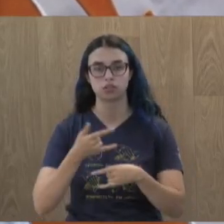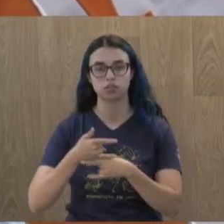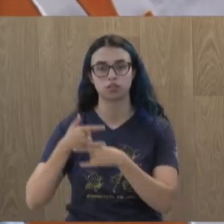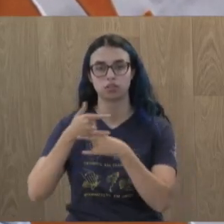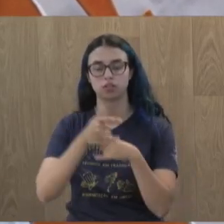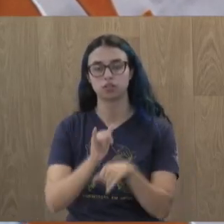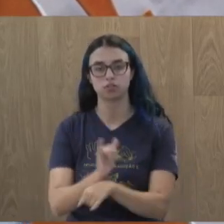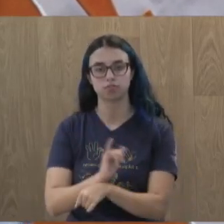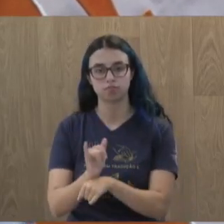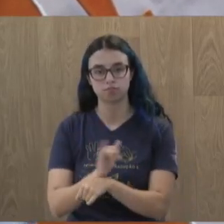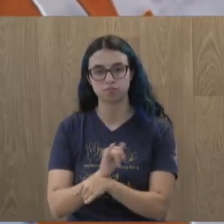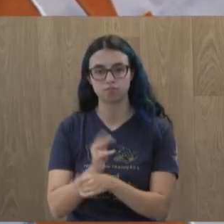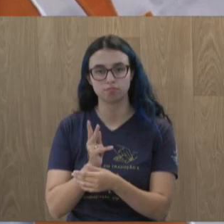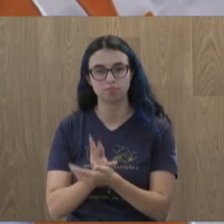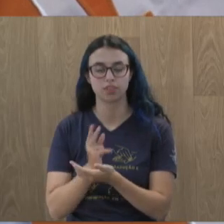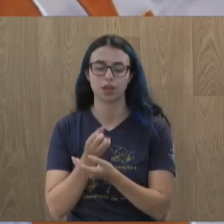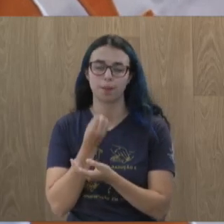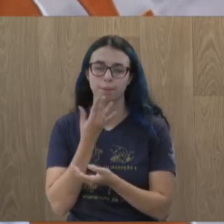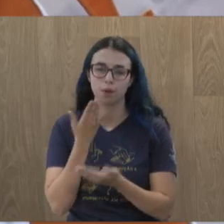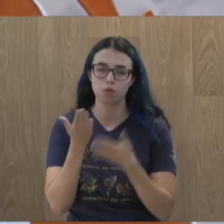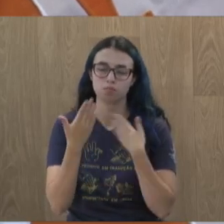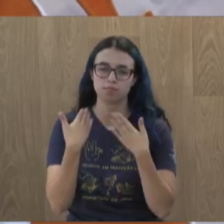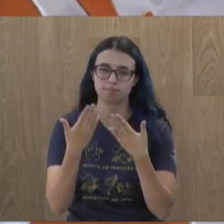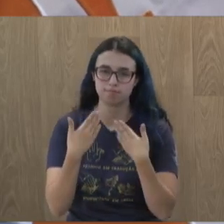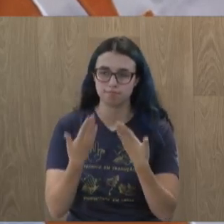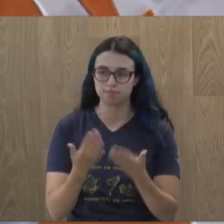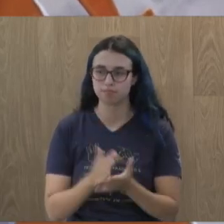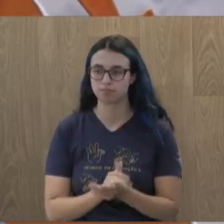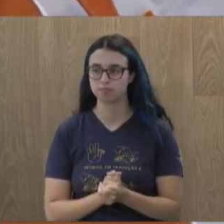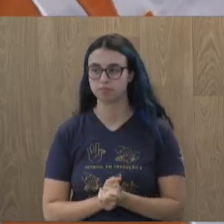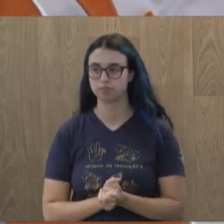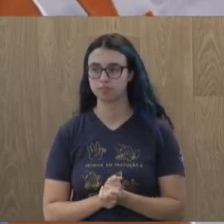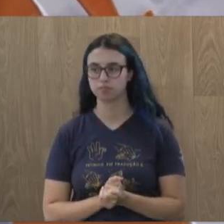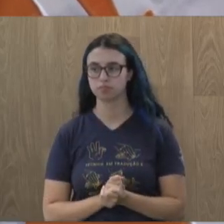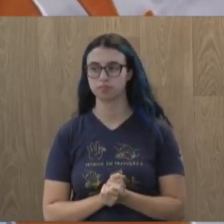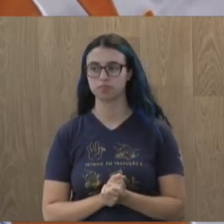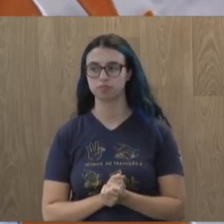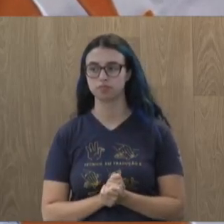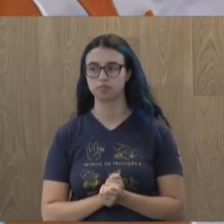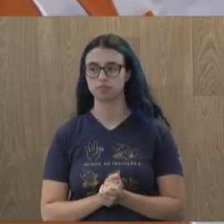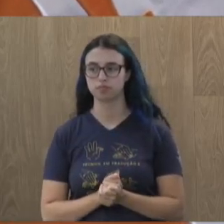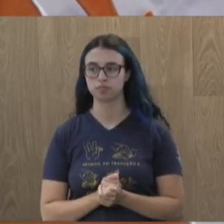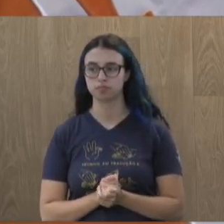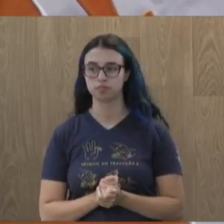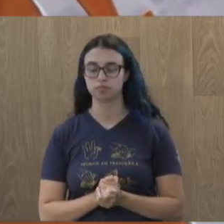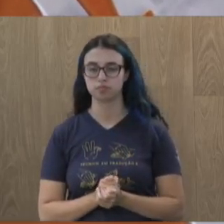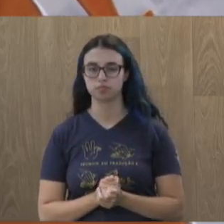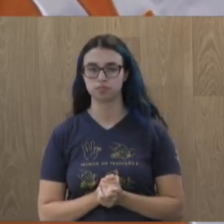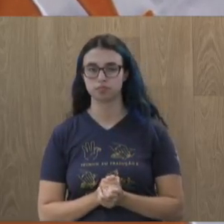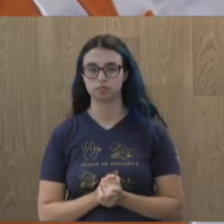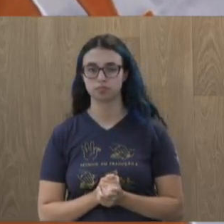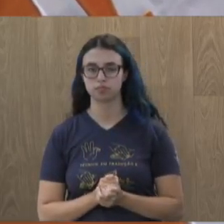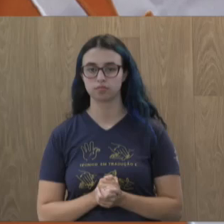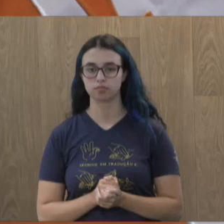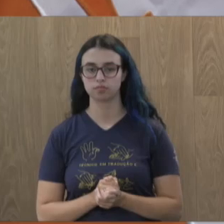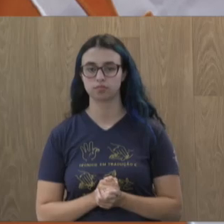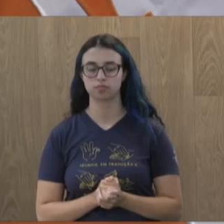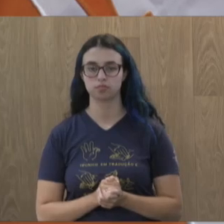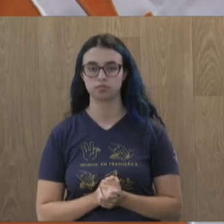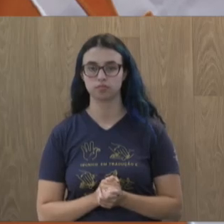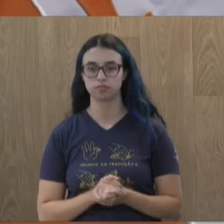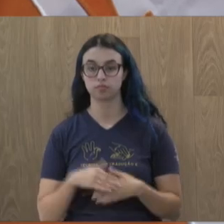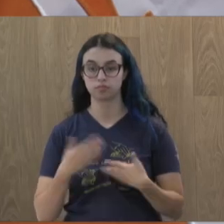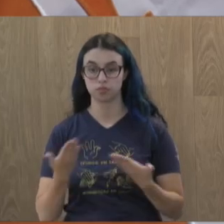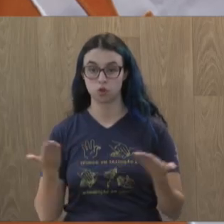Sempre uma honra e um prazer estar falando com vocês. Pessoal, nós vamos ter aqui uma comenda